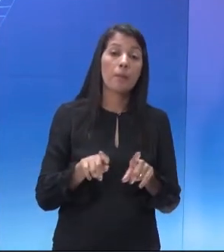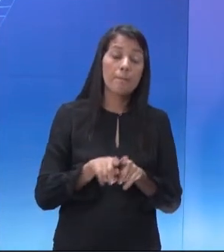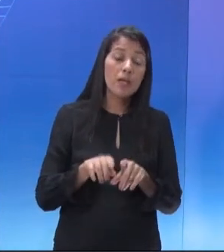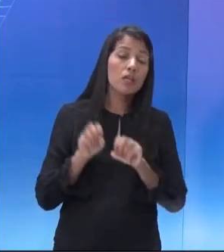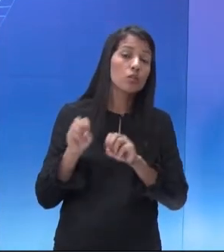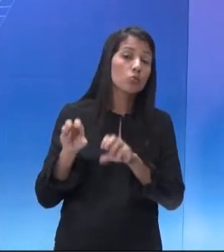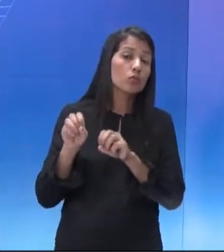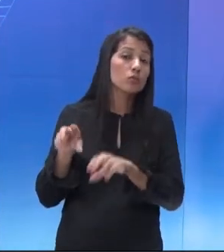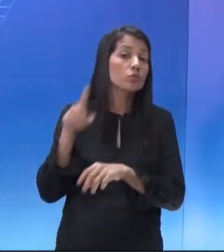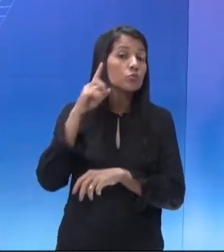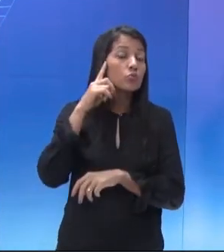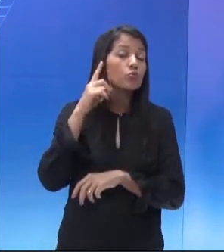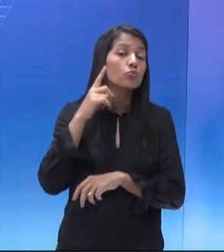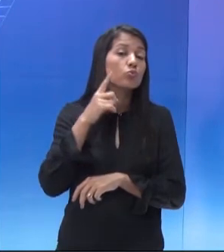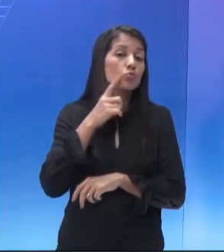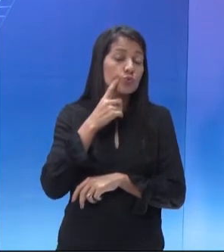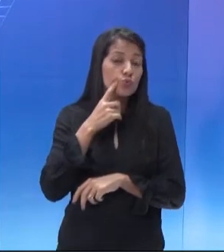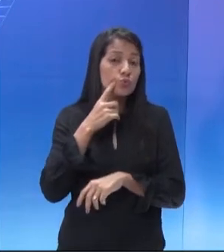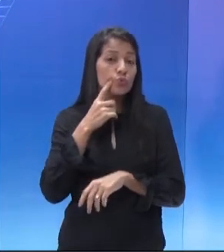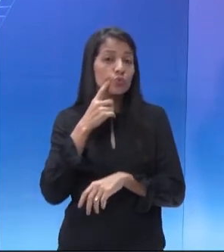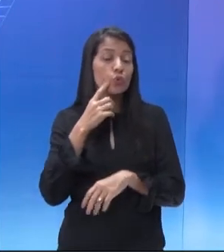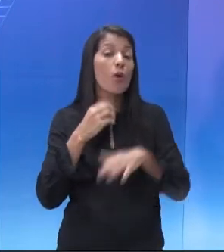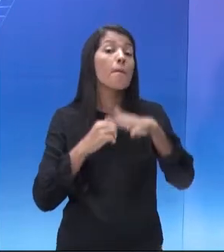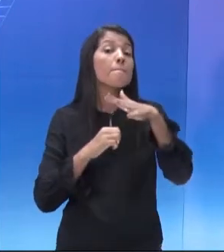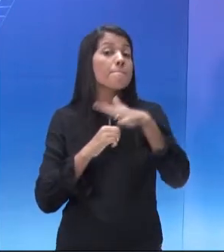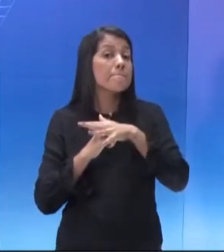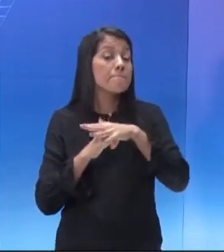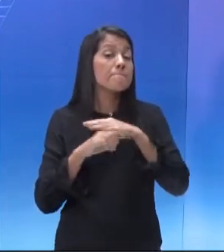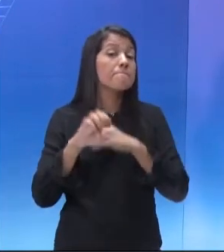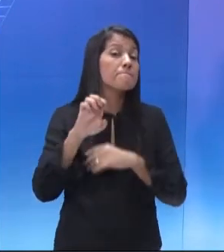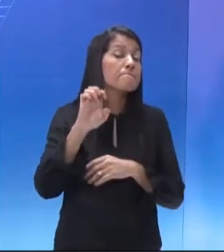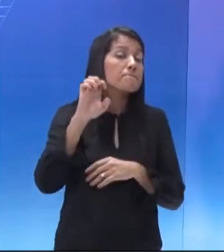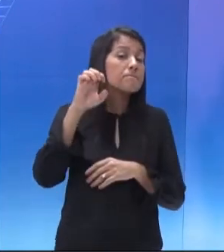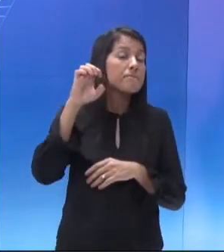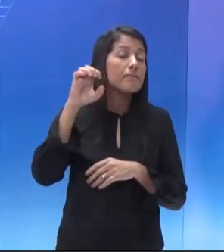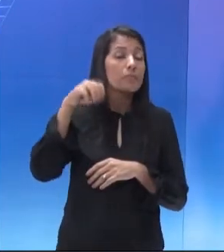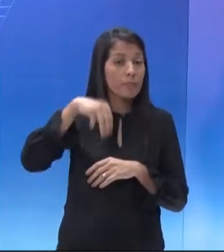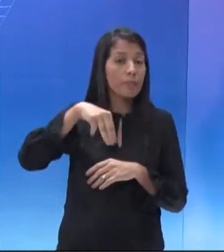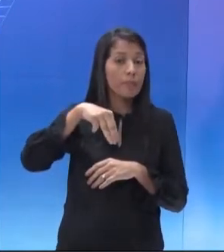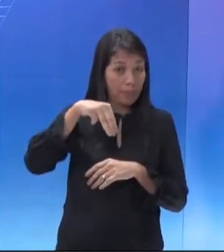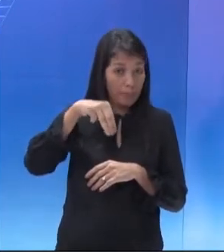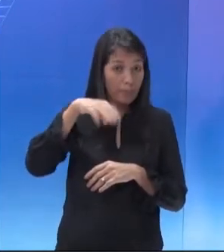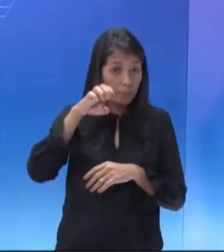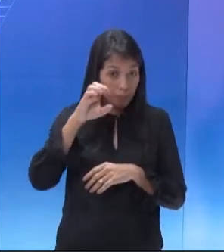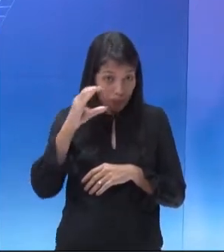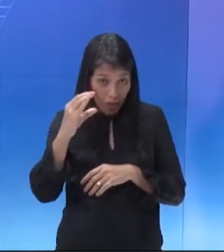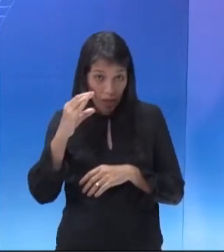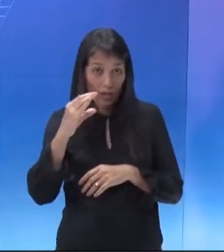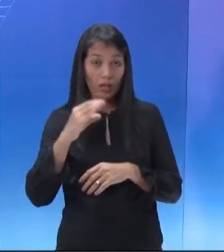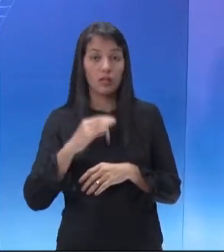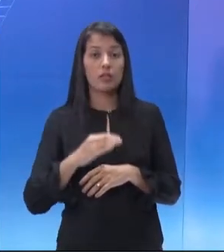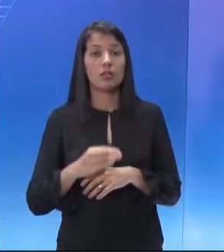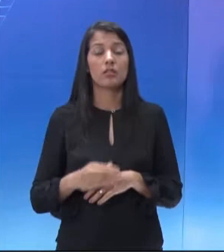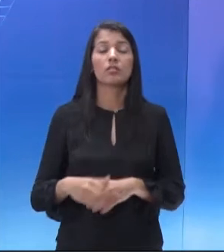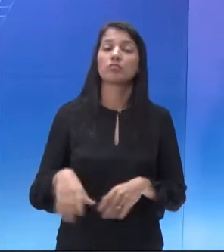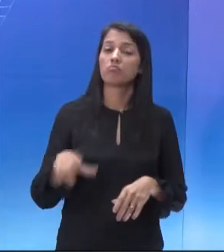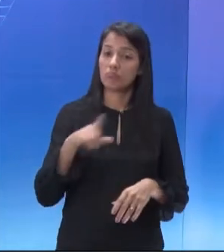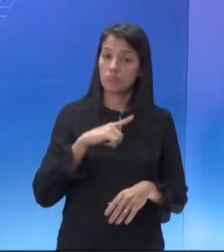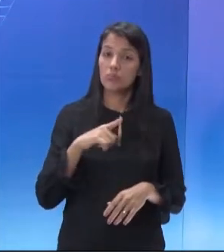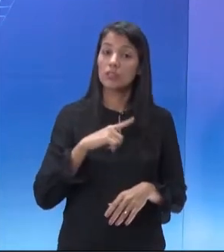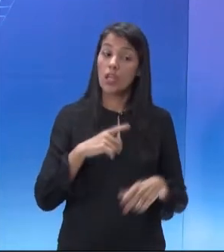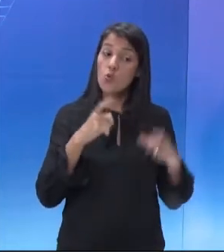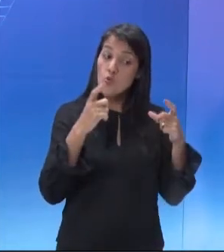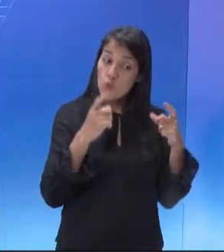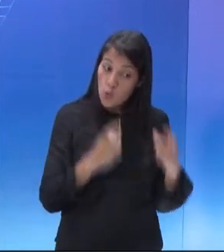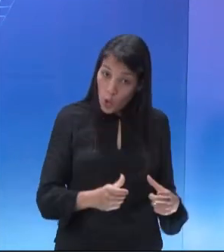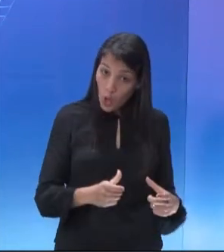Segurança Pública. A questão da inclusão da educação dos surdos, o Ministério da Educação. E aí eu estou falando agora de outros itens que não estão